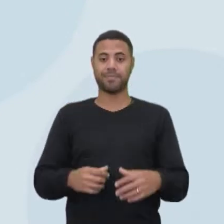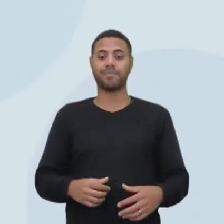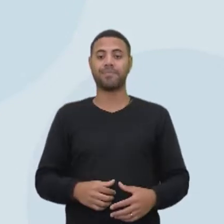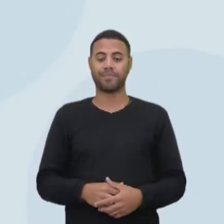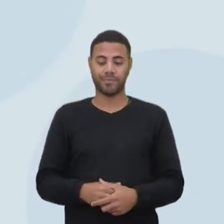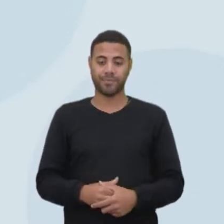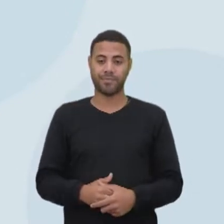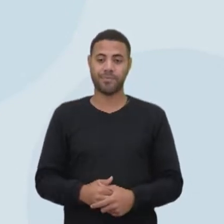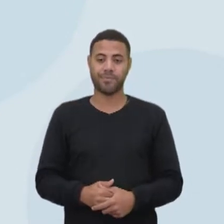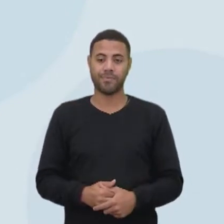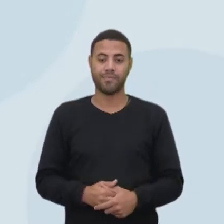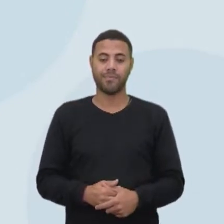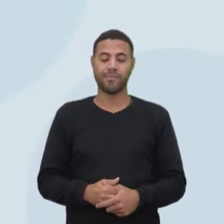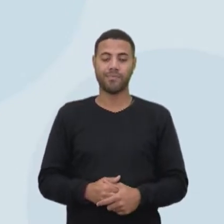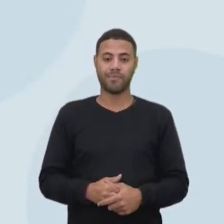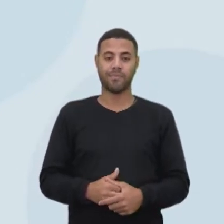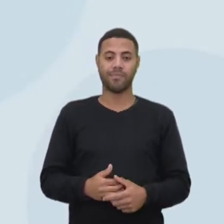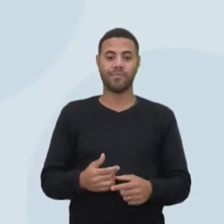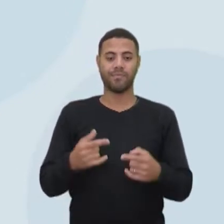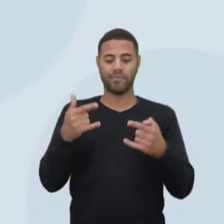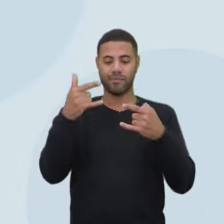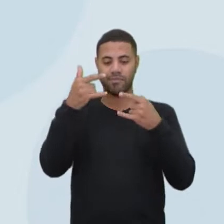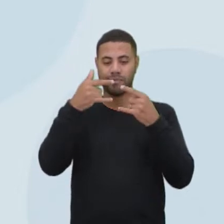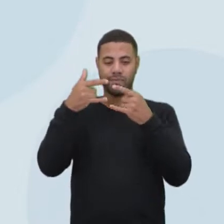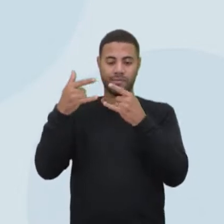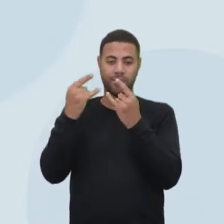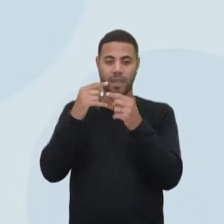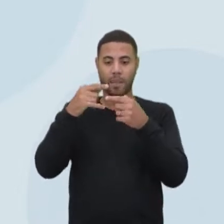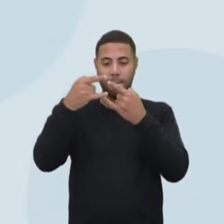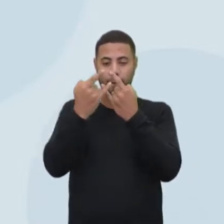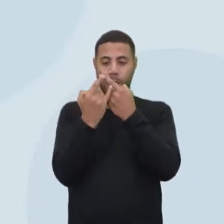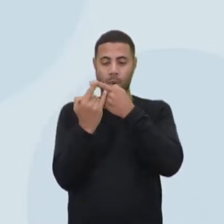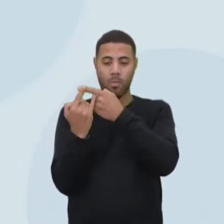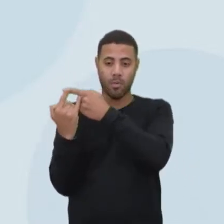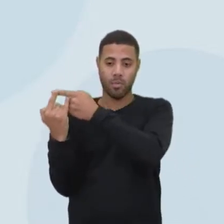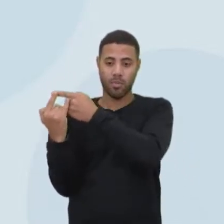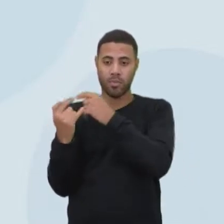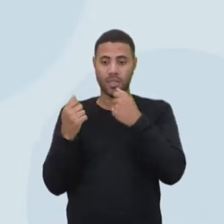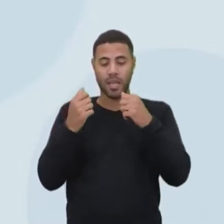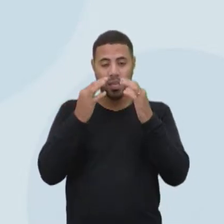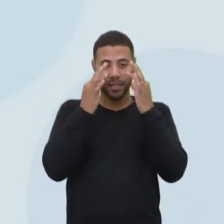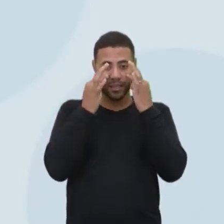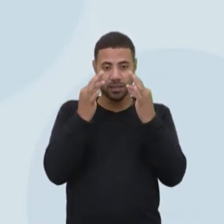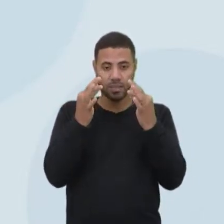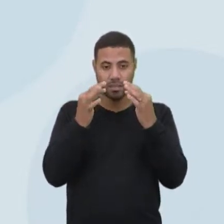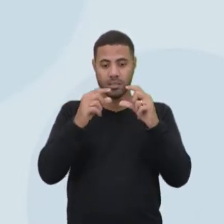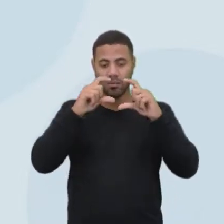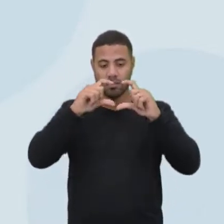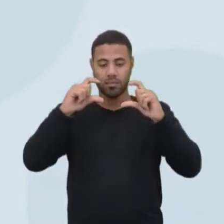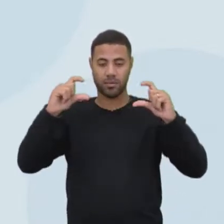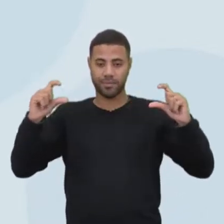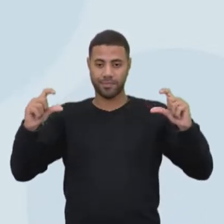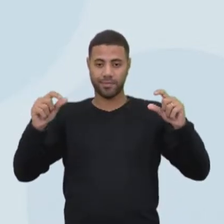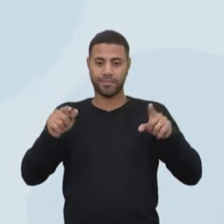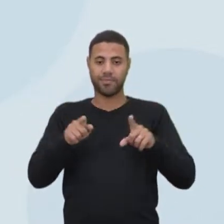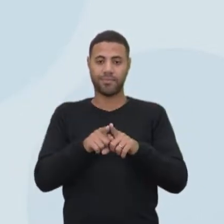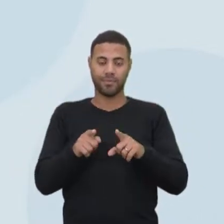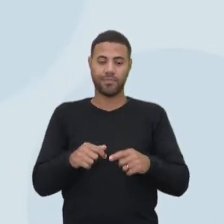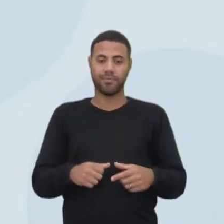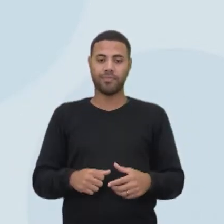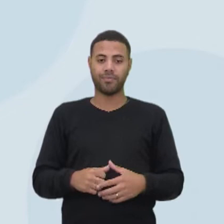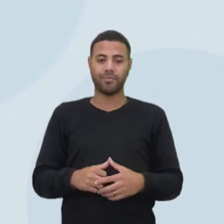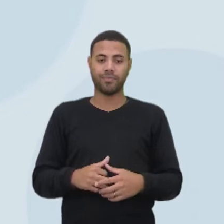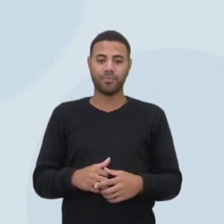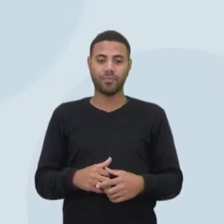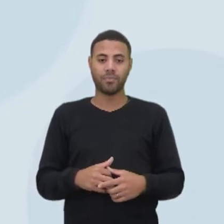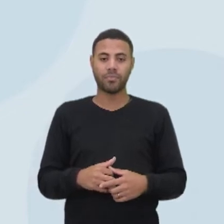próximo quadrinho. E nós não temos nada escrito porque Tarja. parece que a Joaninha está passando tarja, né? Em cima das escritas. E mais tarde,